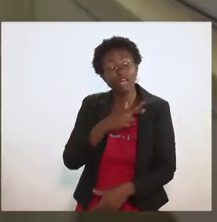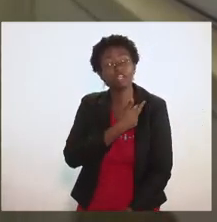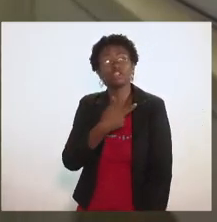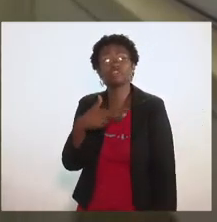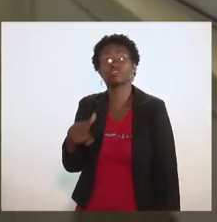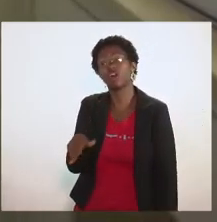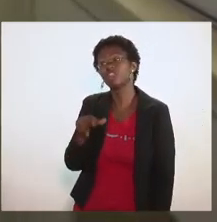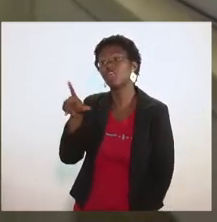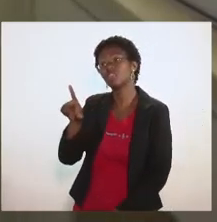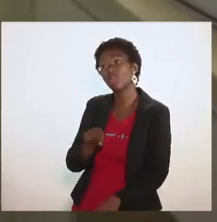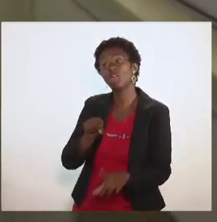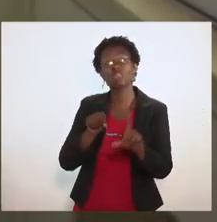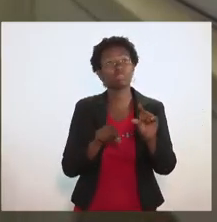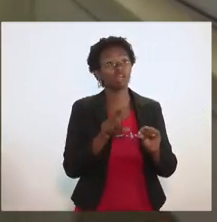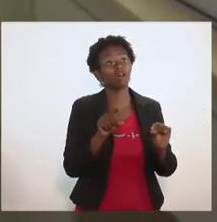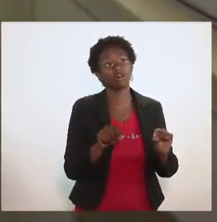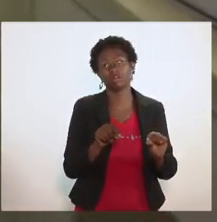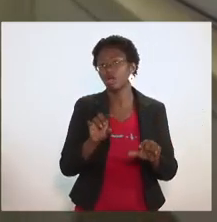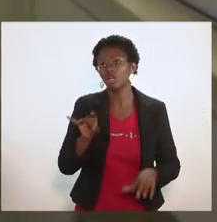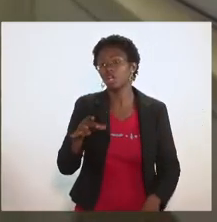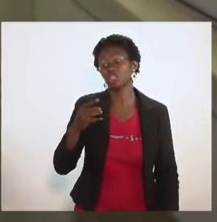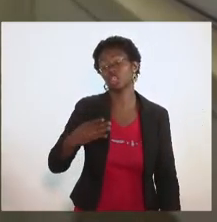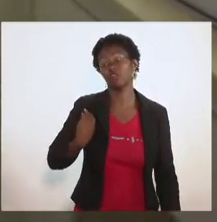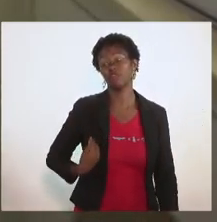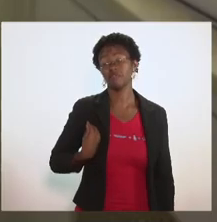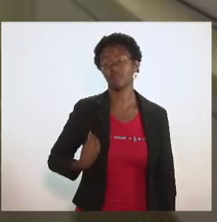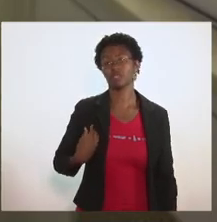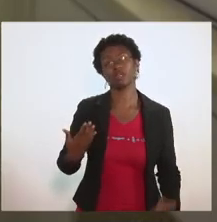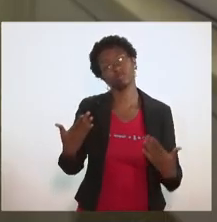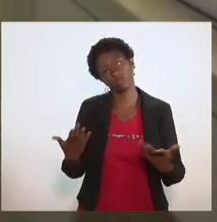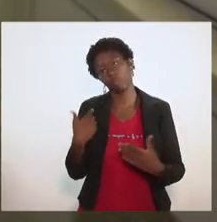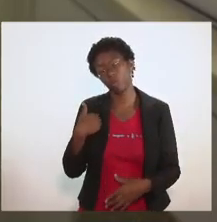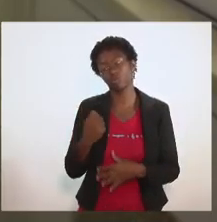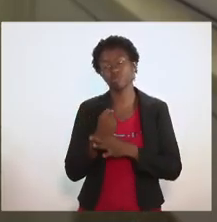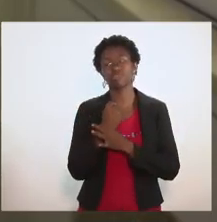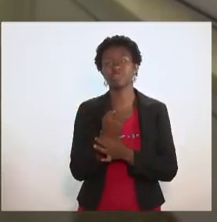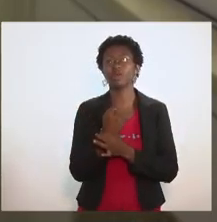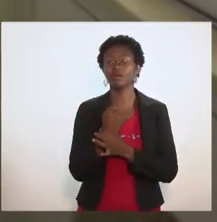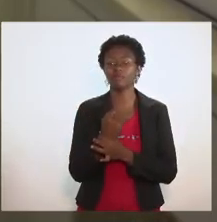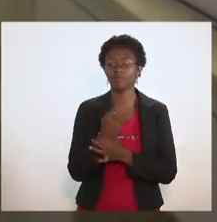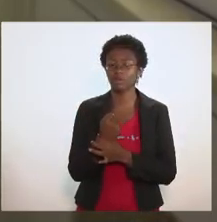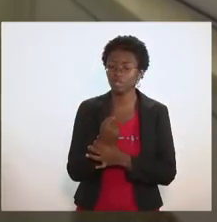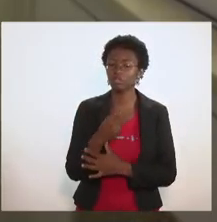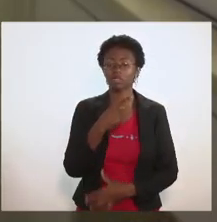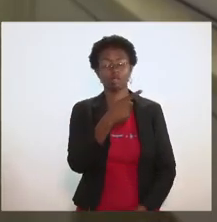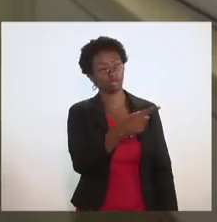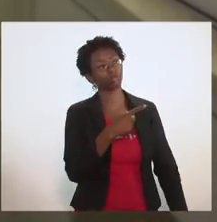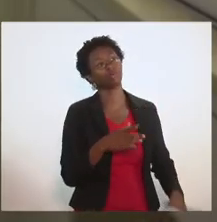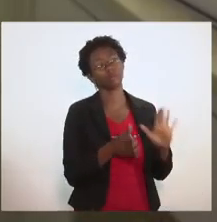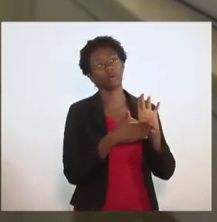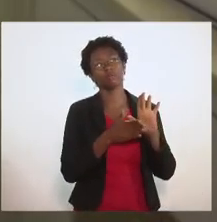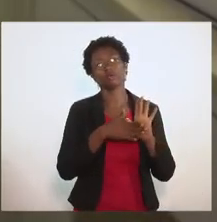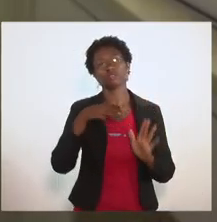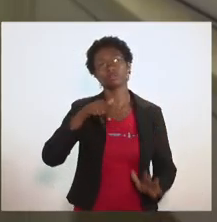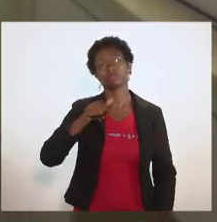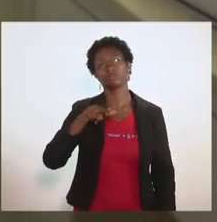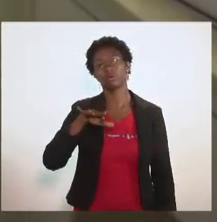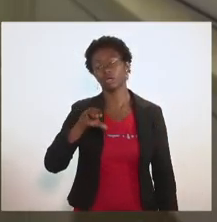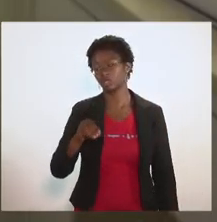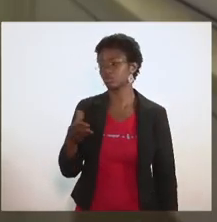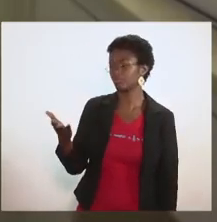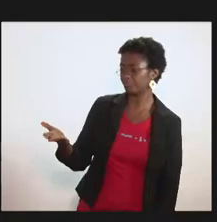uma questão prática. Não é possível isso. Porque a maioria dos templos não são,